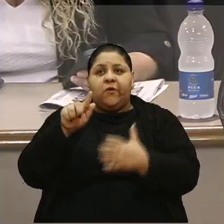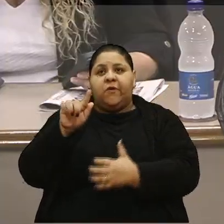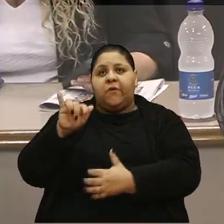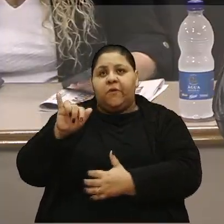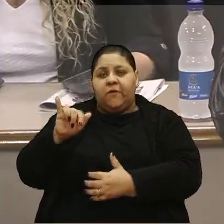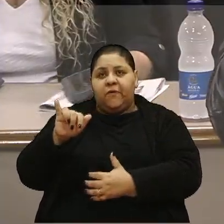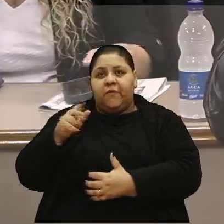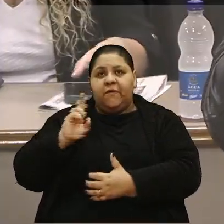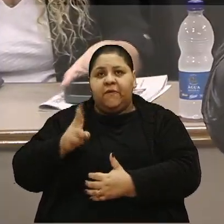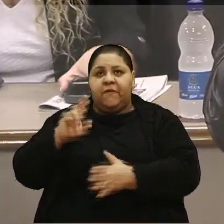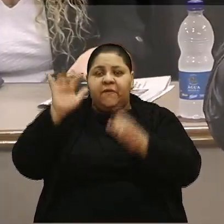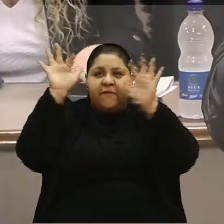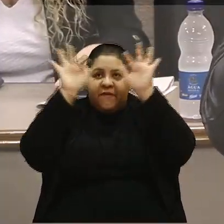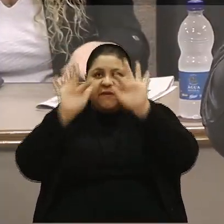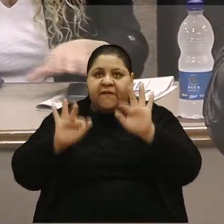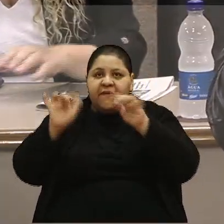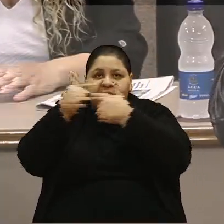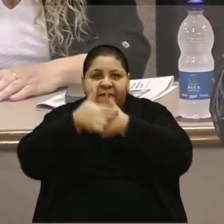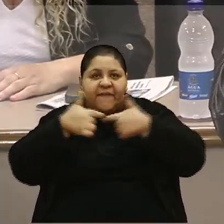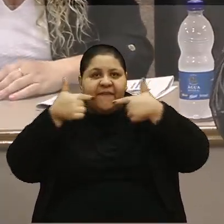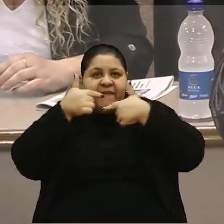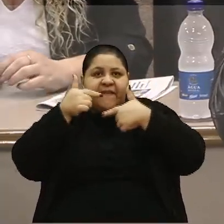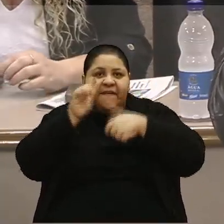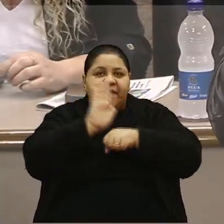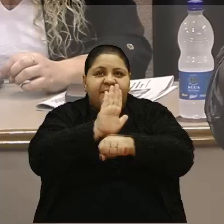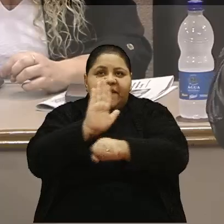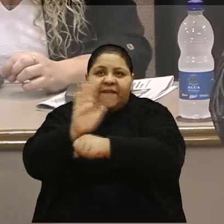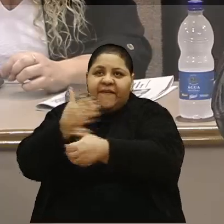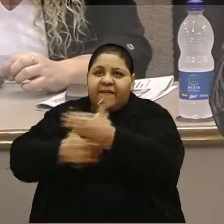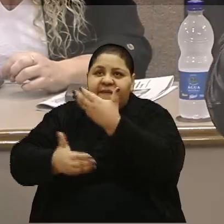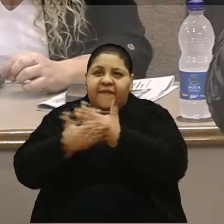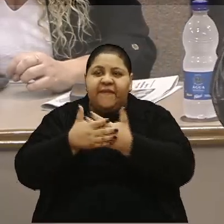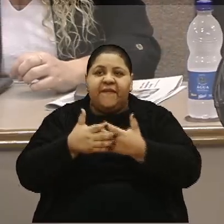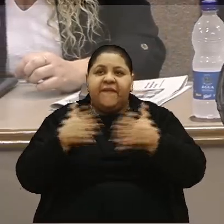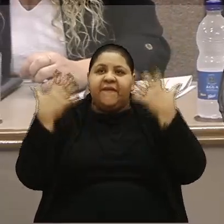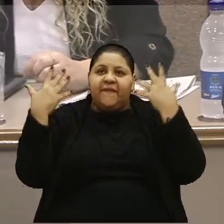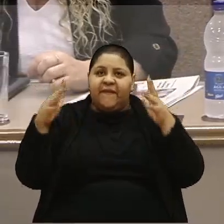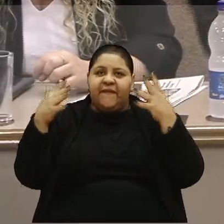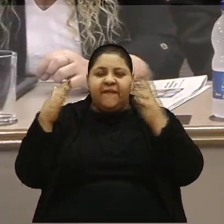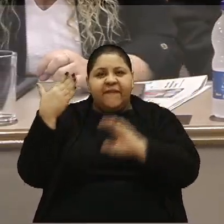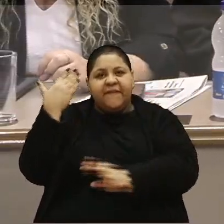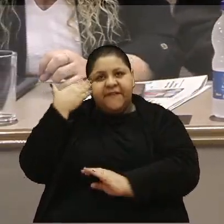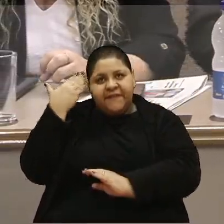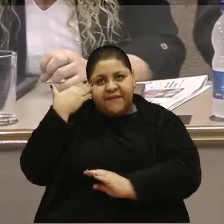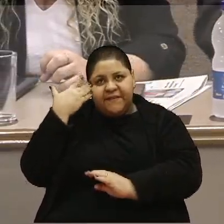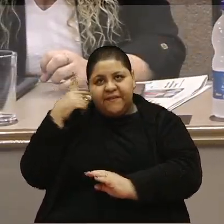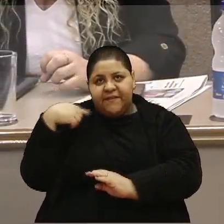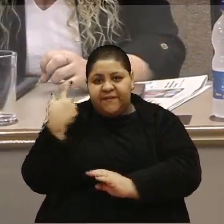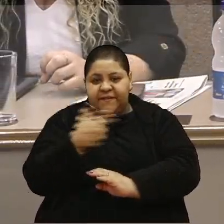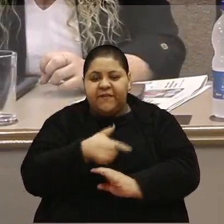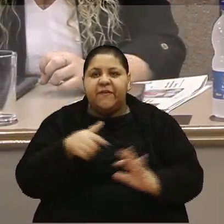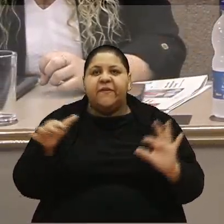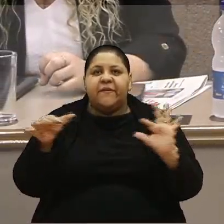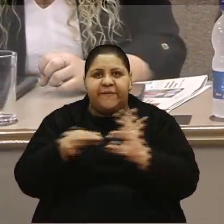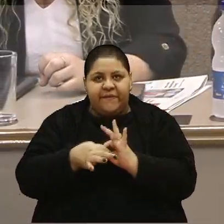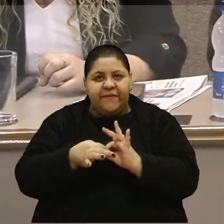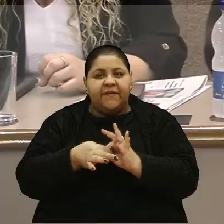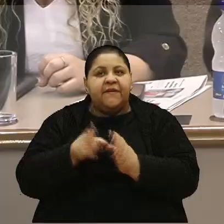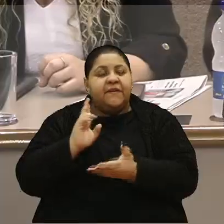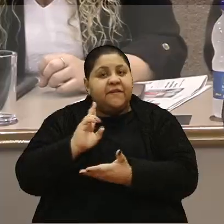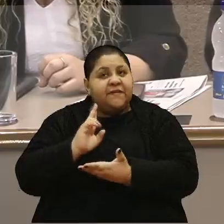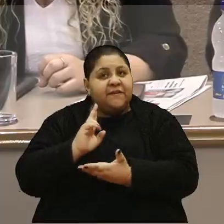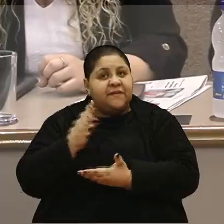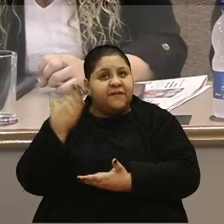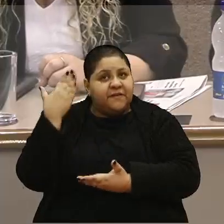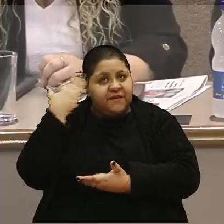né? Sempre muito feliz, sempre sorridente, ajudando a todos nessa casa aqui. Parabéns, Gui. Olha, sabe que somos os parceiros aí, inclusive sei que tu